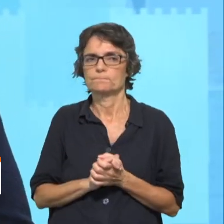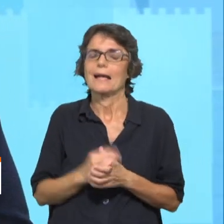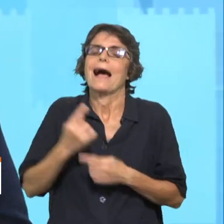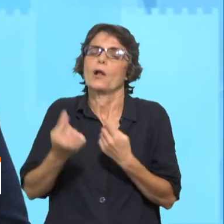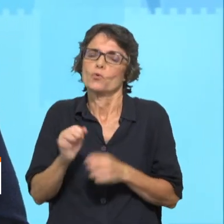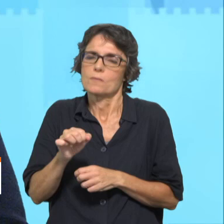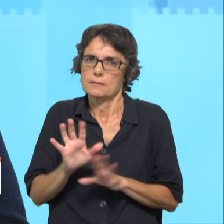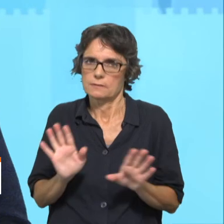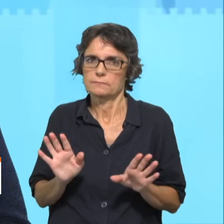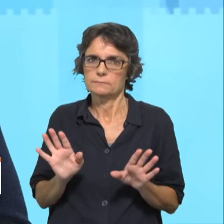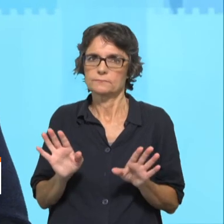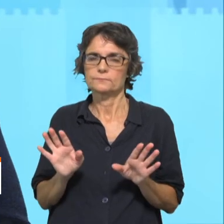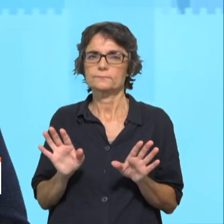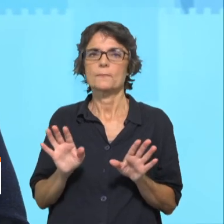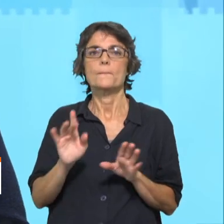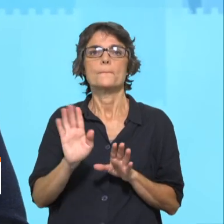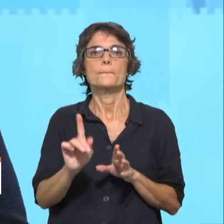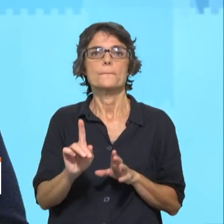Simplesmente não está